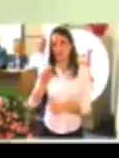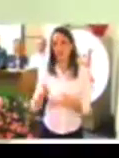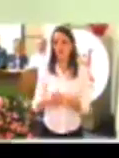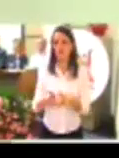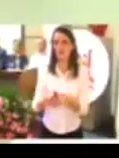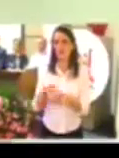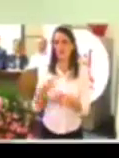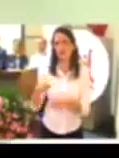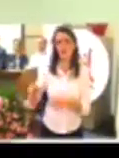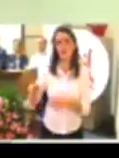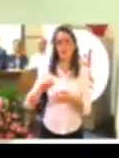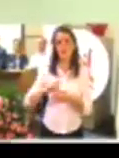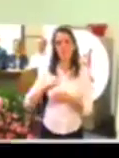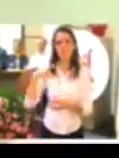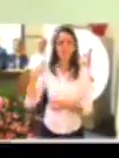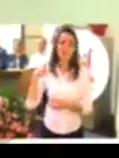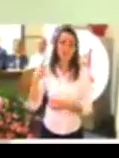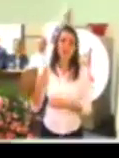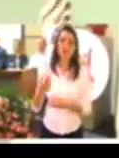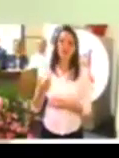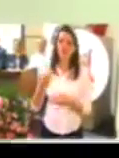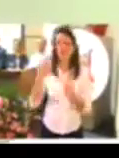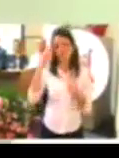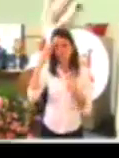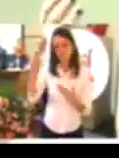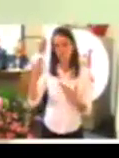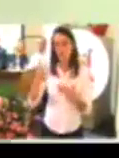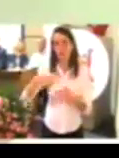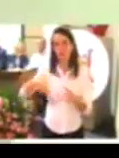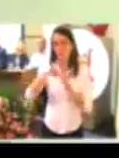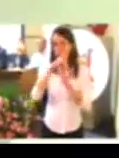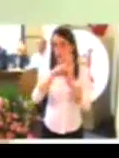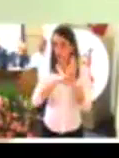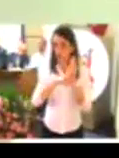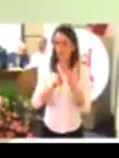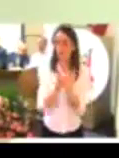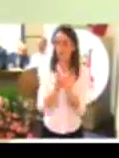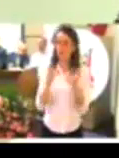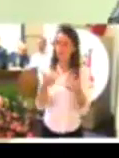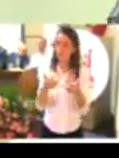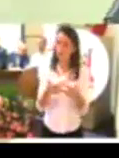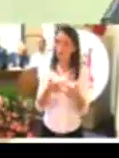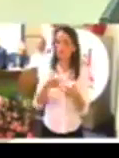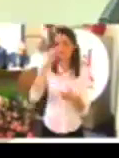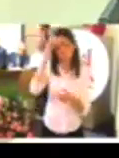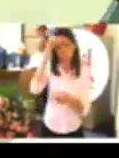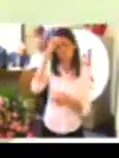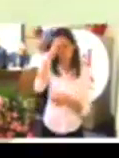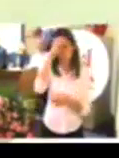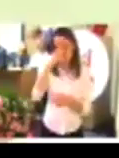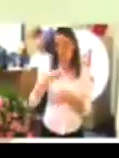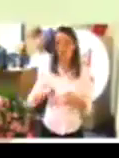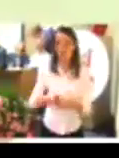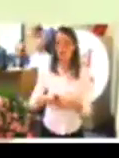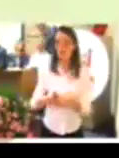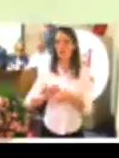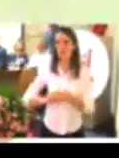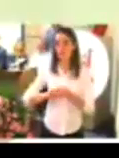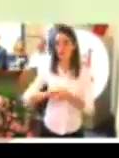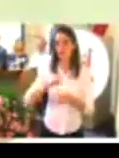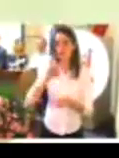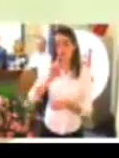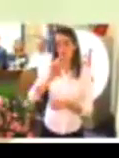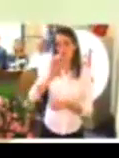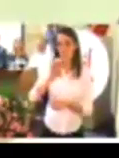por aqui. Então, muito obrigada também pelo apoio, e o projeto é nosso, é da Câmara, do município. Gostaria de cumprimentar o